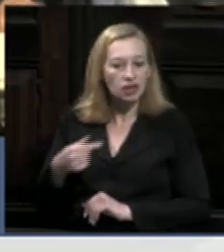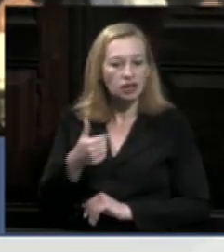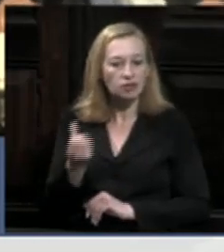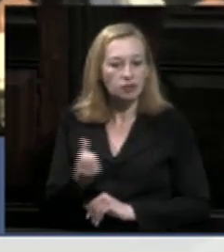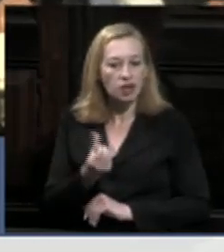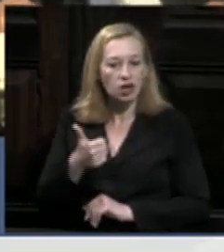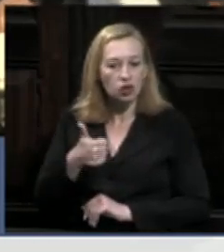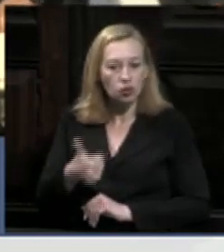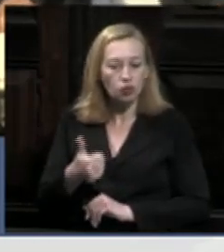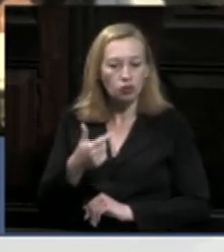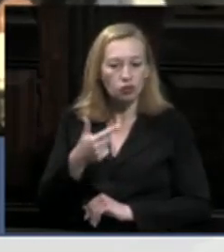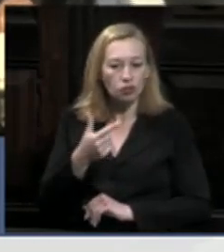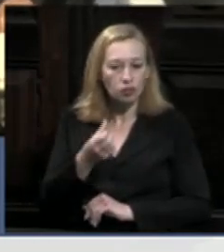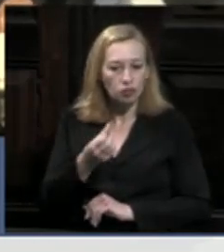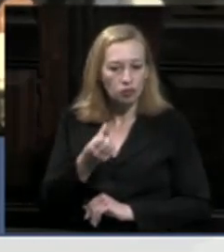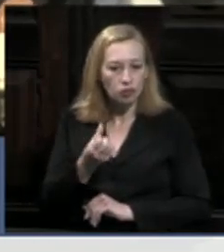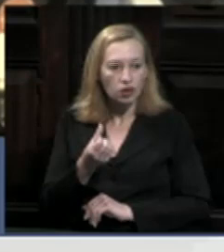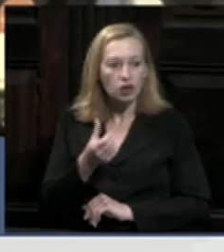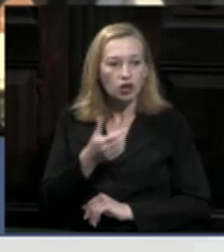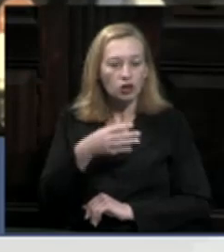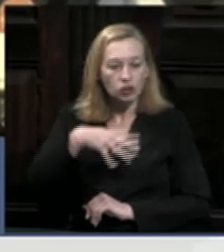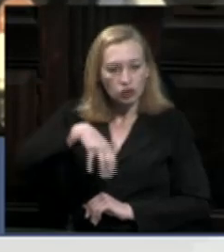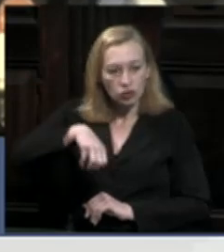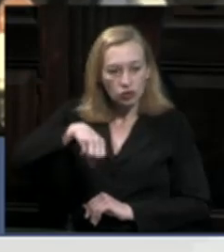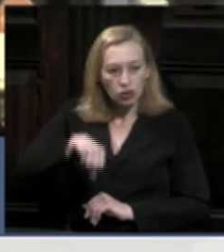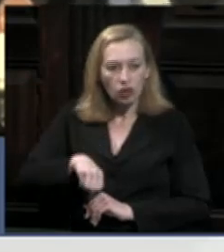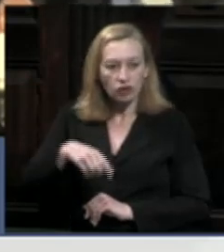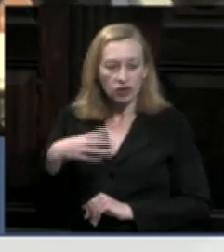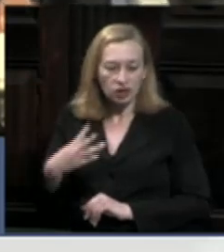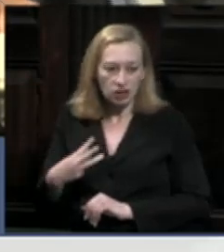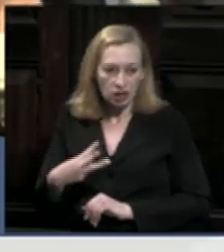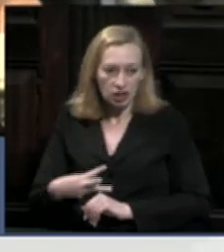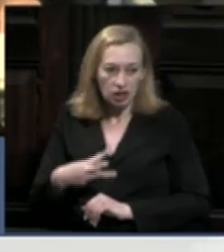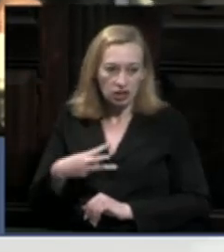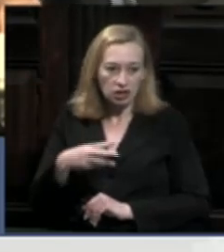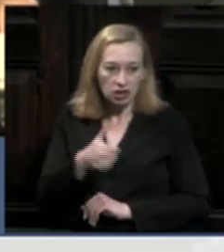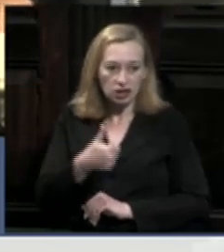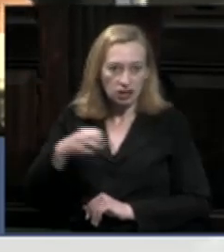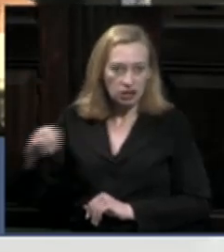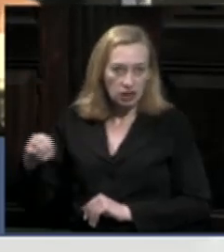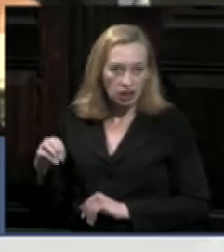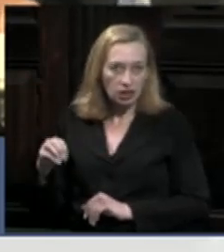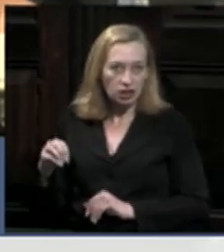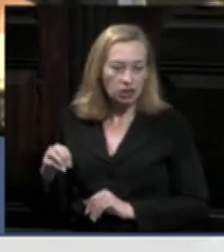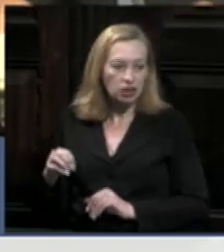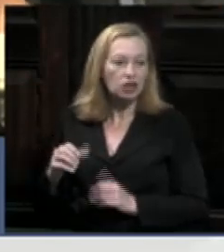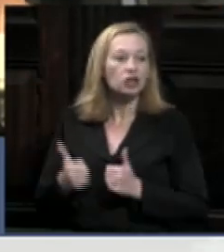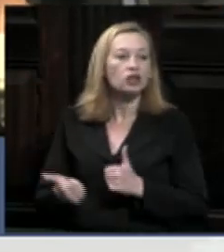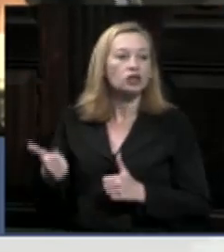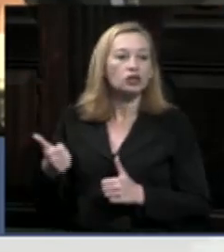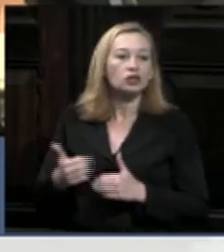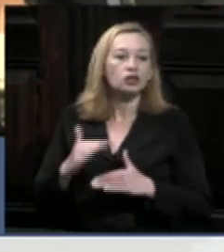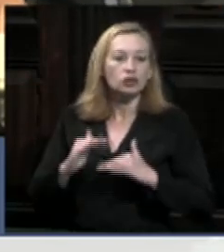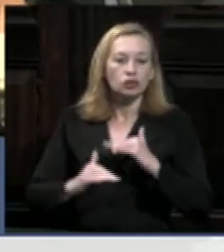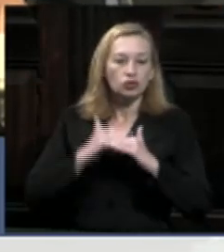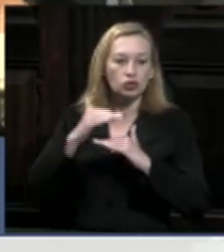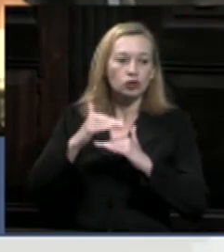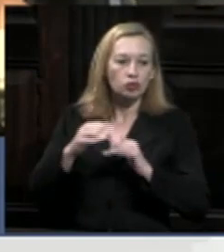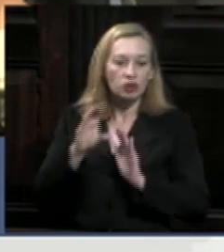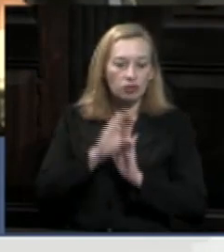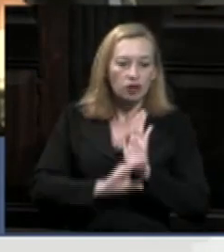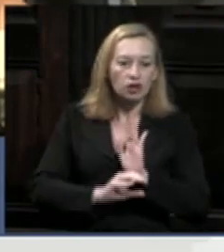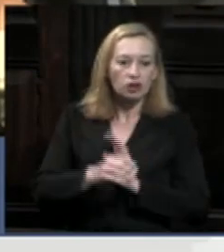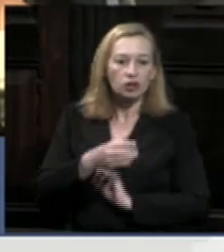727 9 93 95 e 100 favorável com subemendas emenda de número 7 70 84